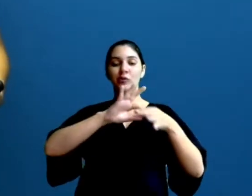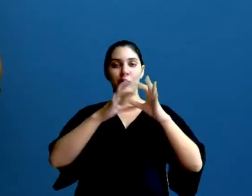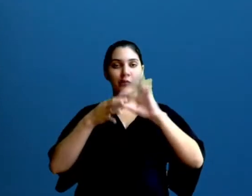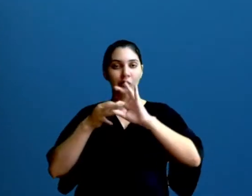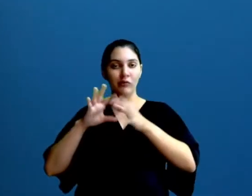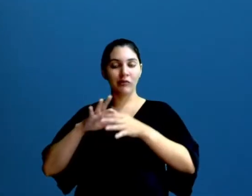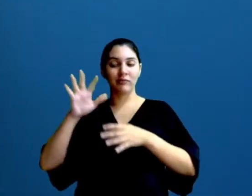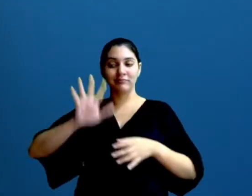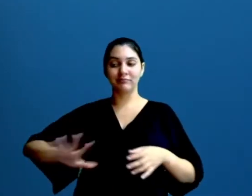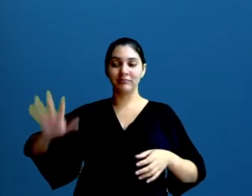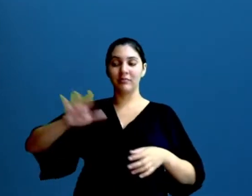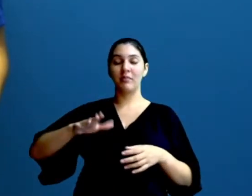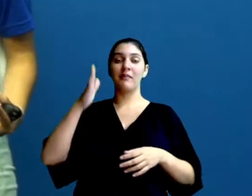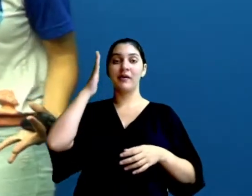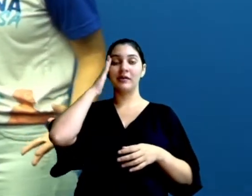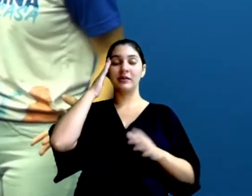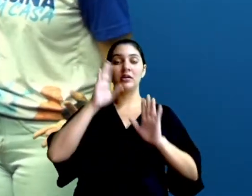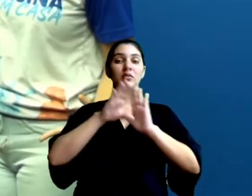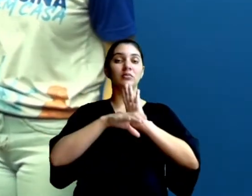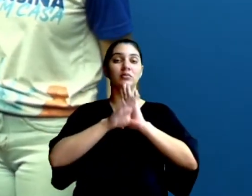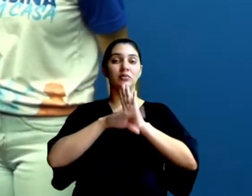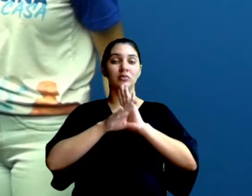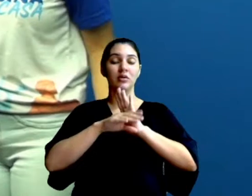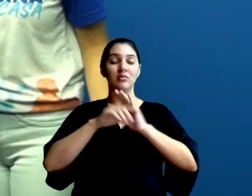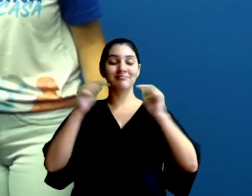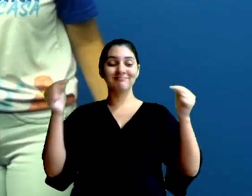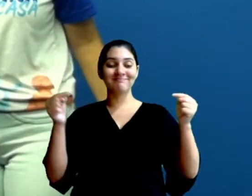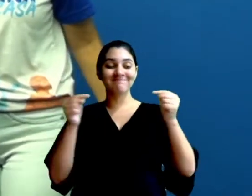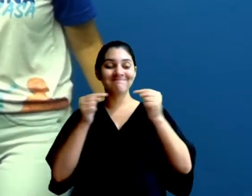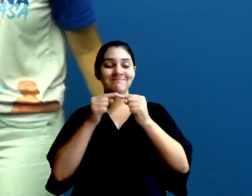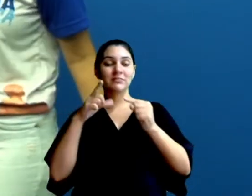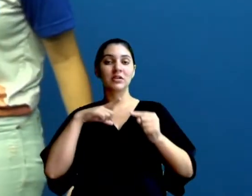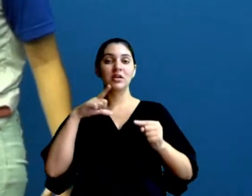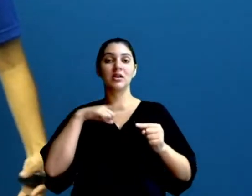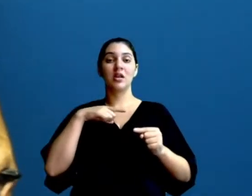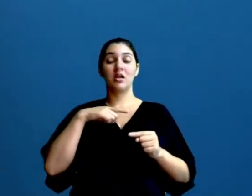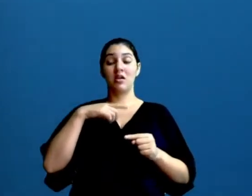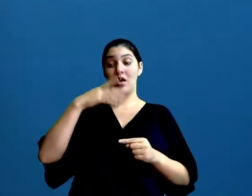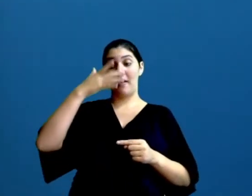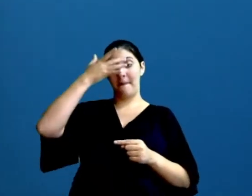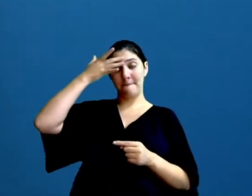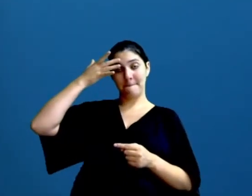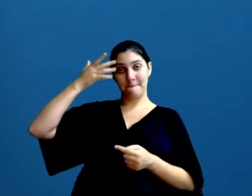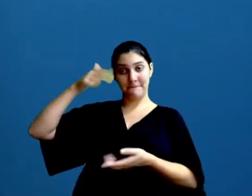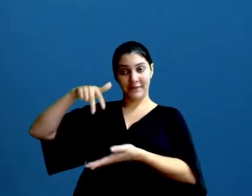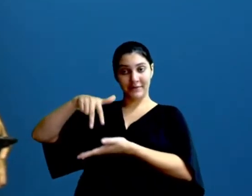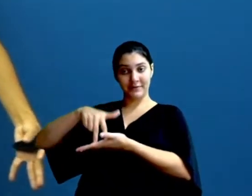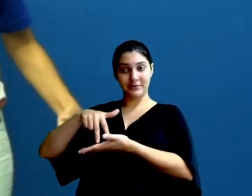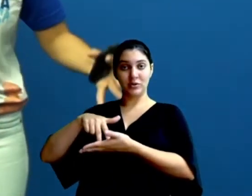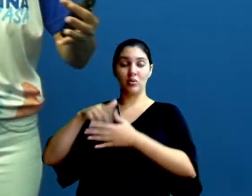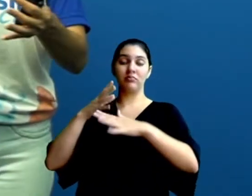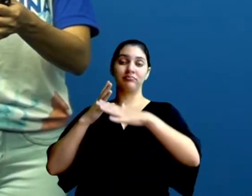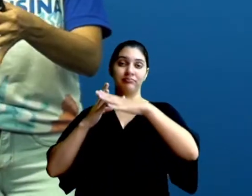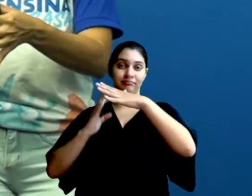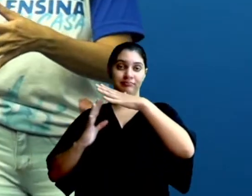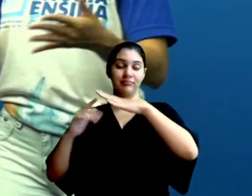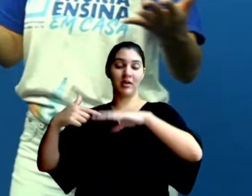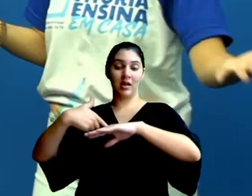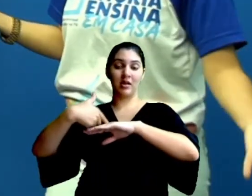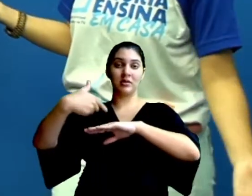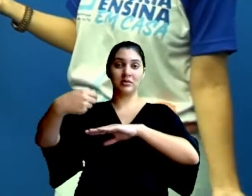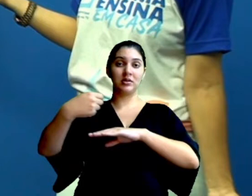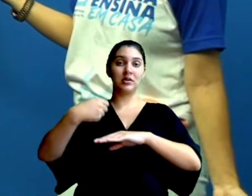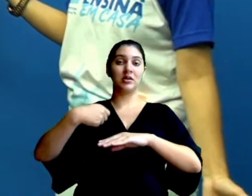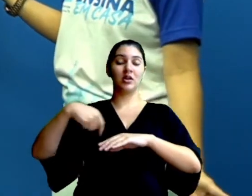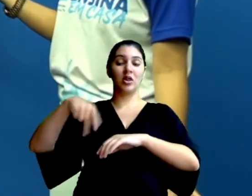entender esses conceitos, o sentido que está levando o indivíduo, o imigrante ou emigrante, a sair do